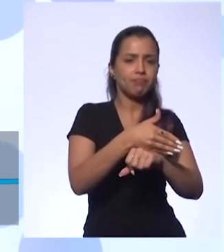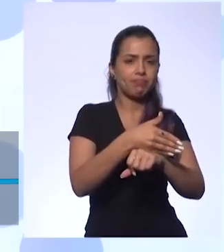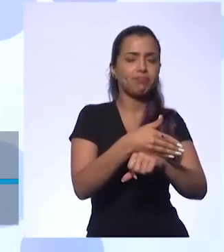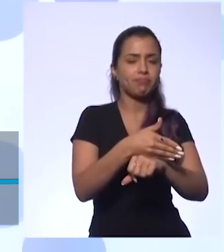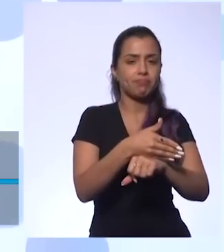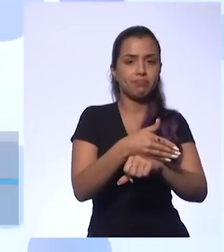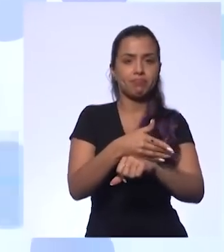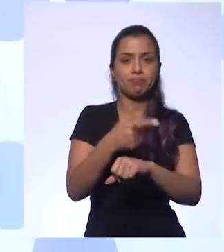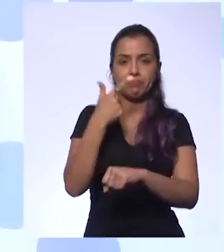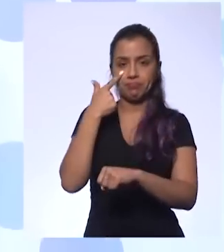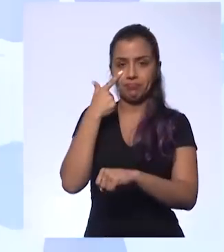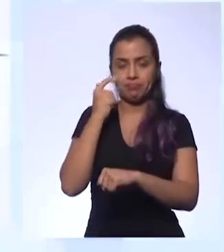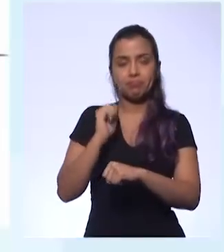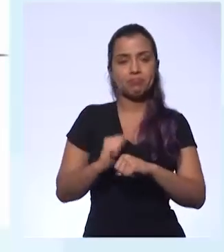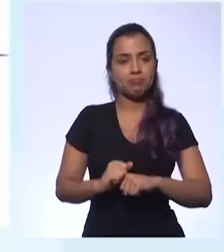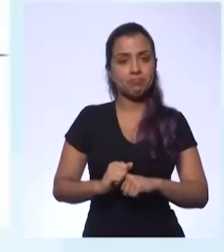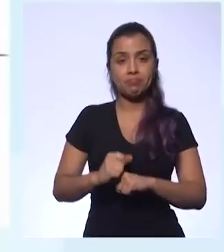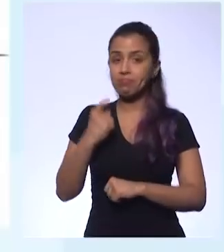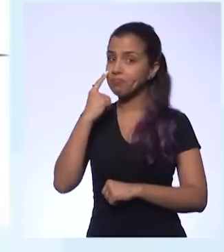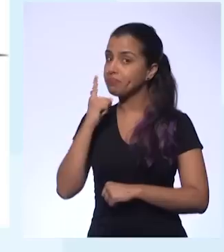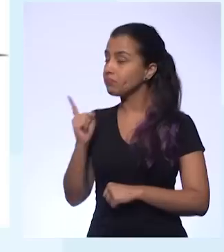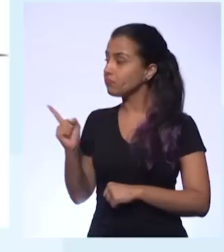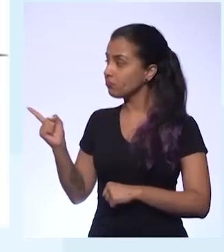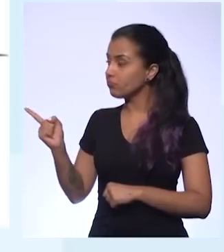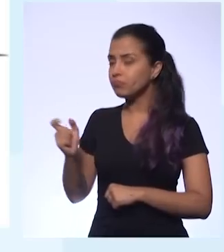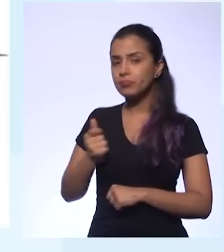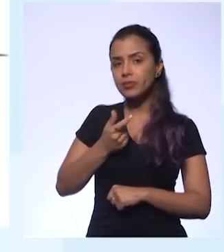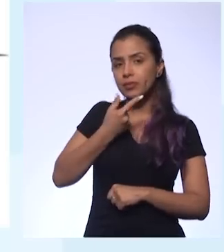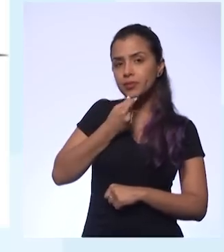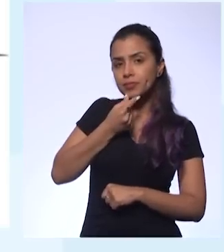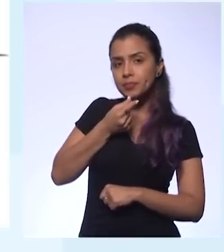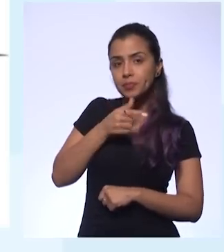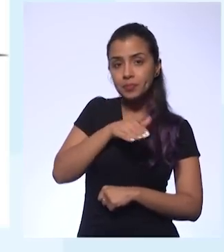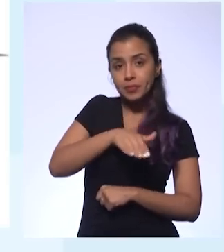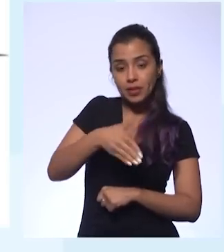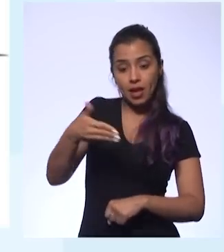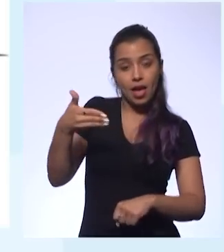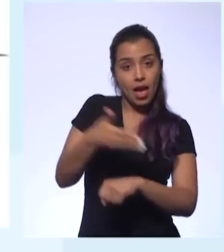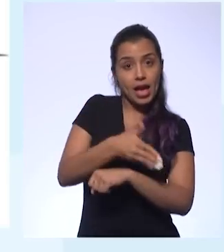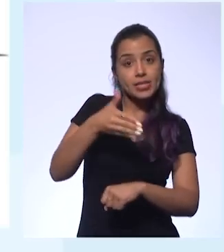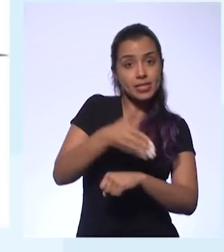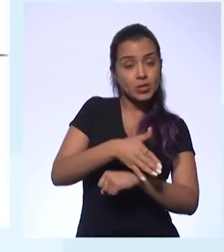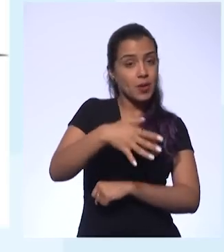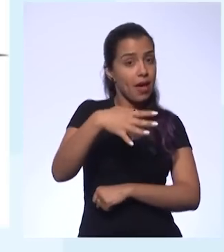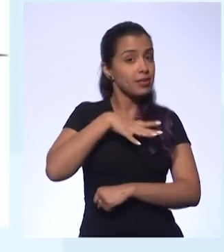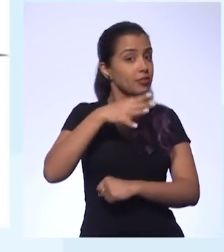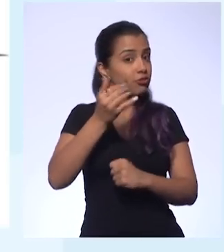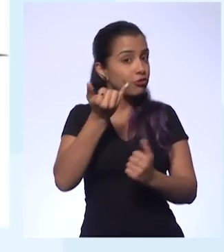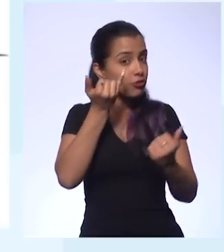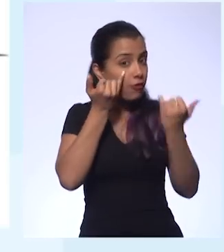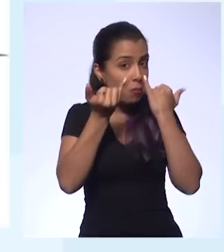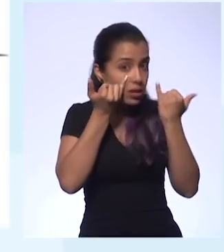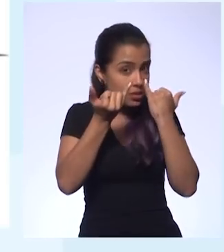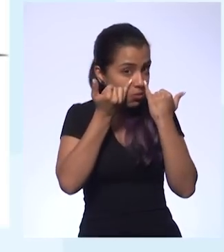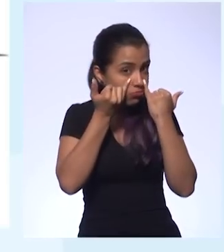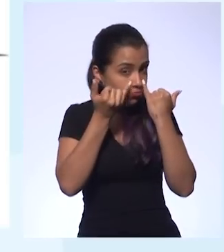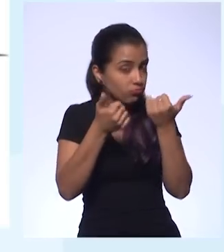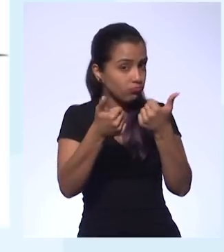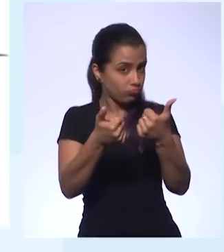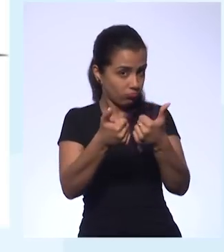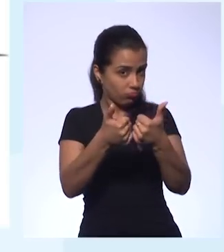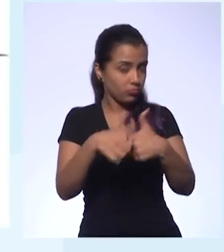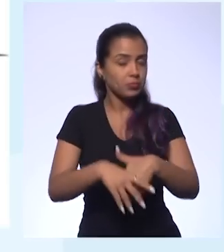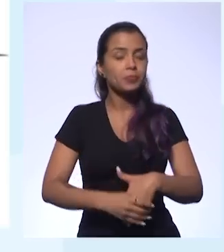aí. Esta criança da charge, ela tem o direito à cidade informacional. Boa. Ou seja, ela está dentro daquele parque de diversões.